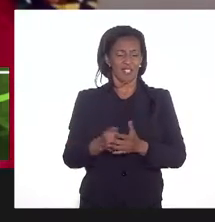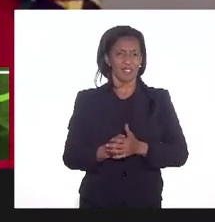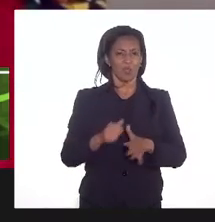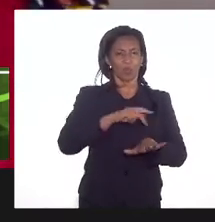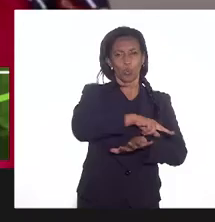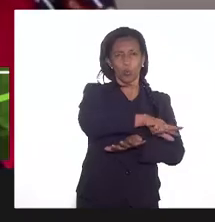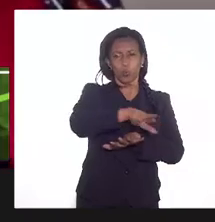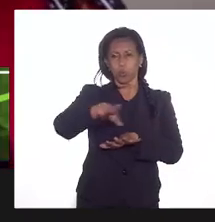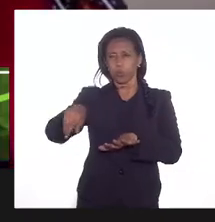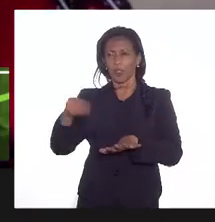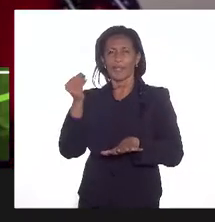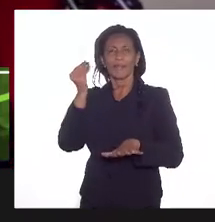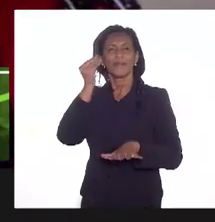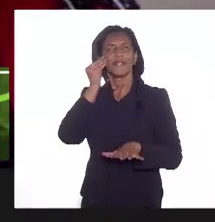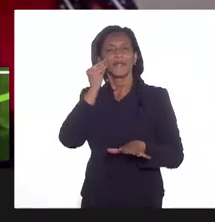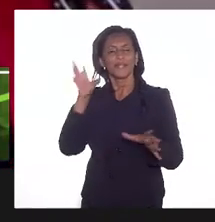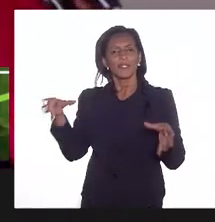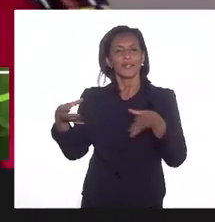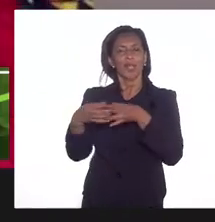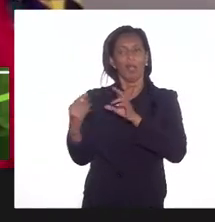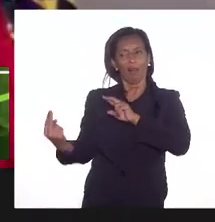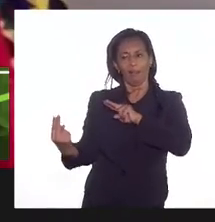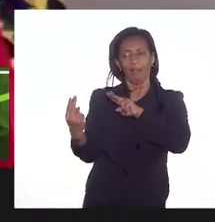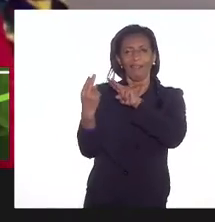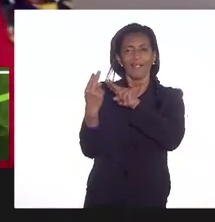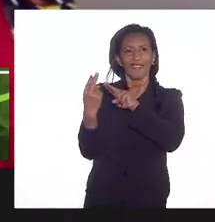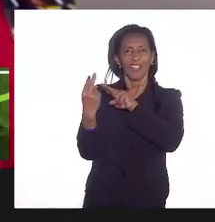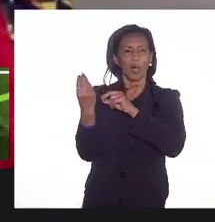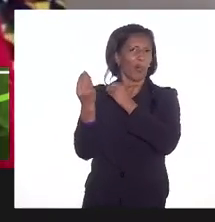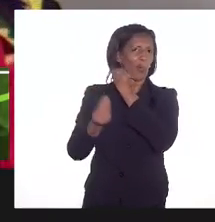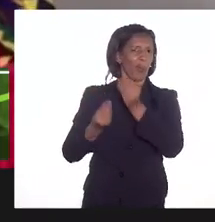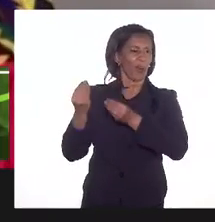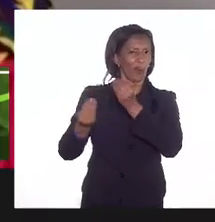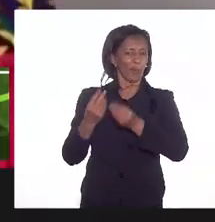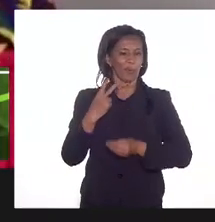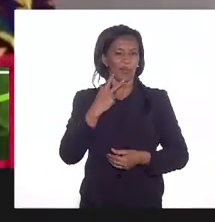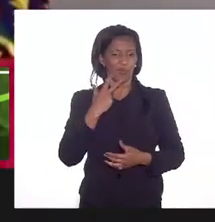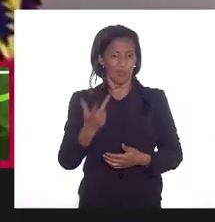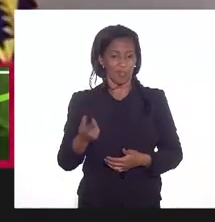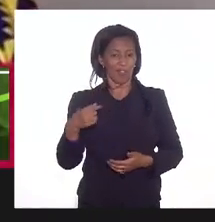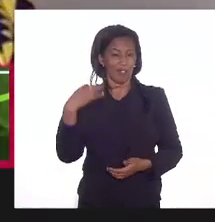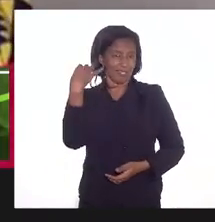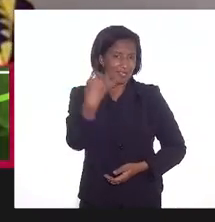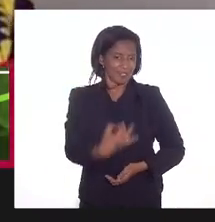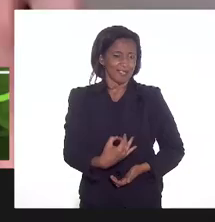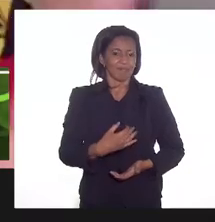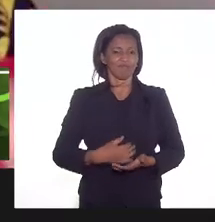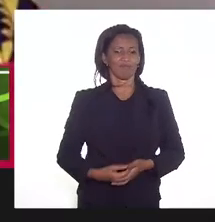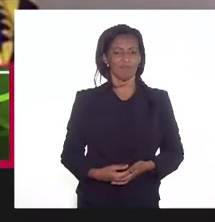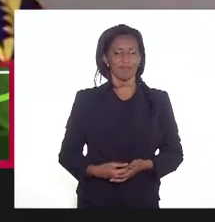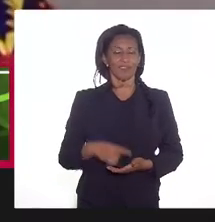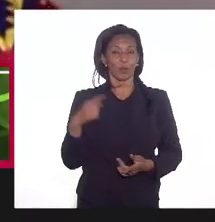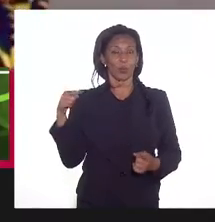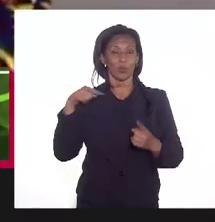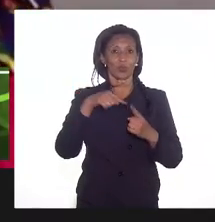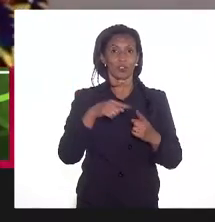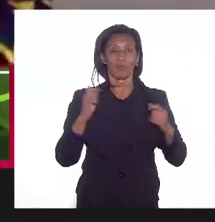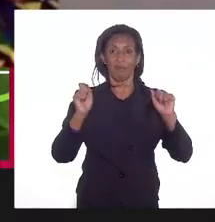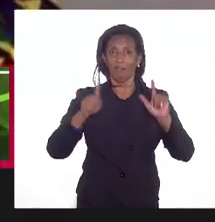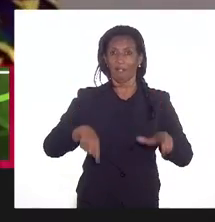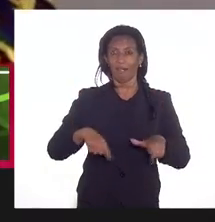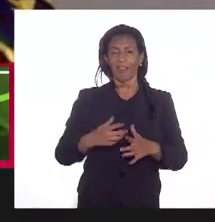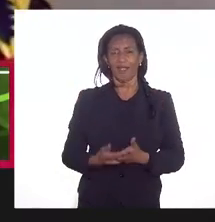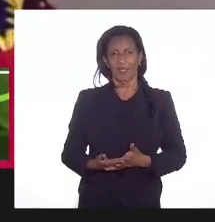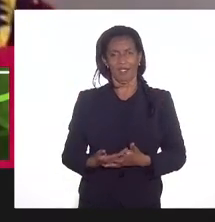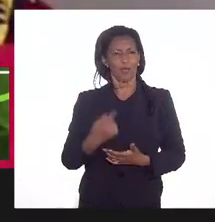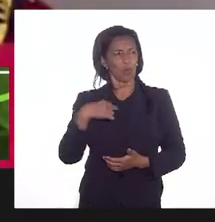experimentação coletiva do olho no olho como está indicando aí José Maria exatamente né então o desafio é esse ouvir